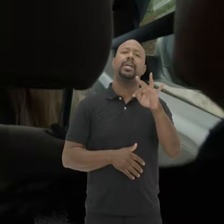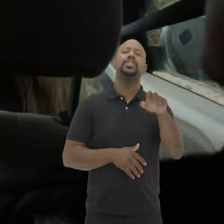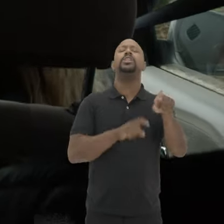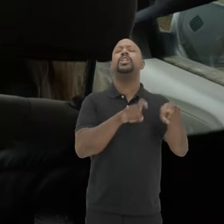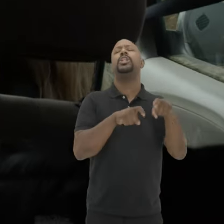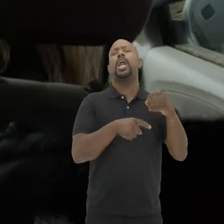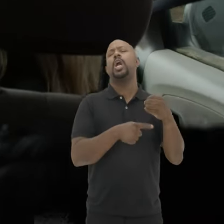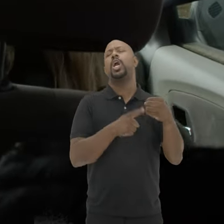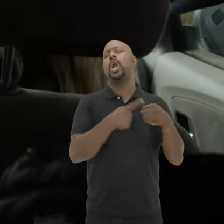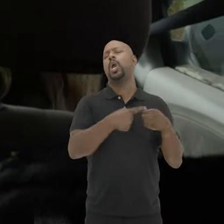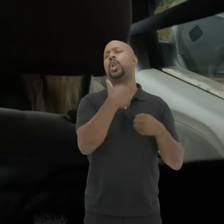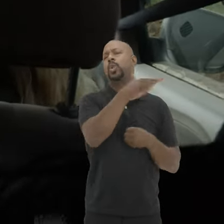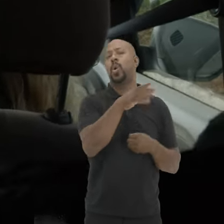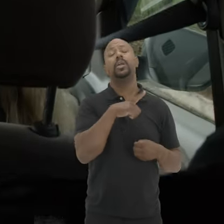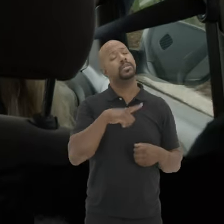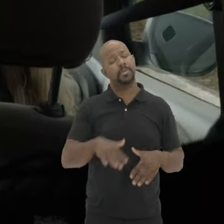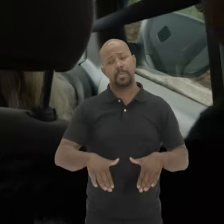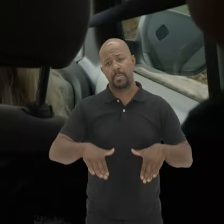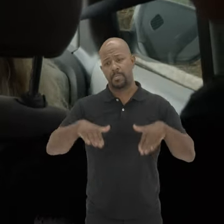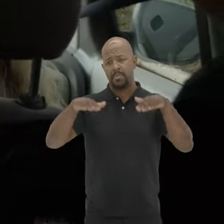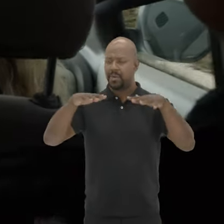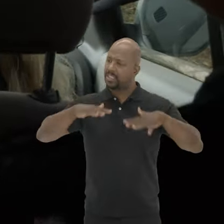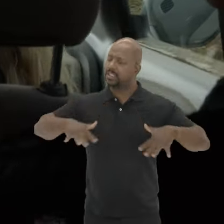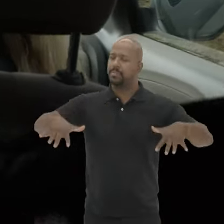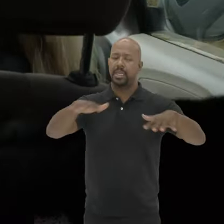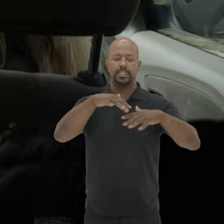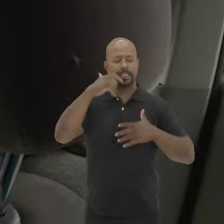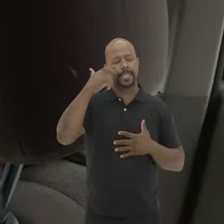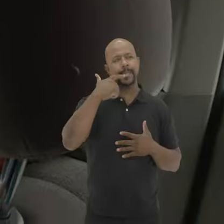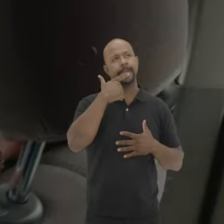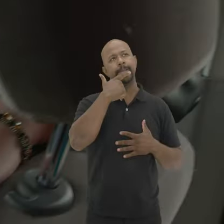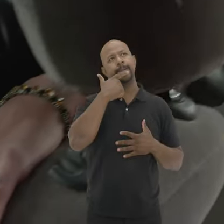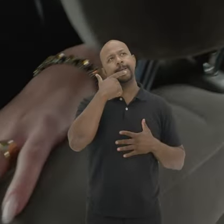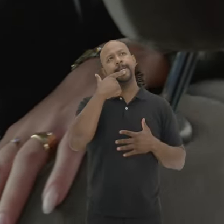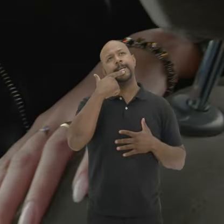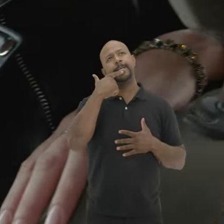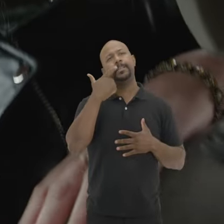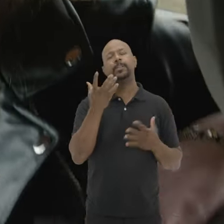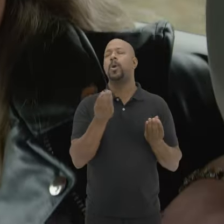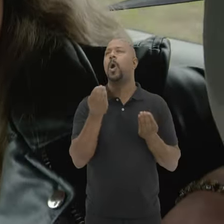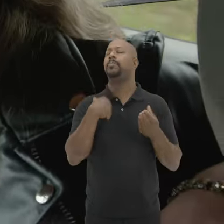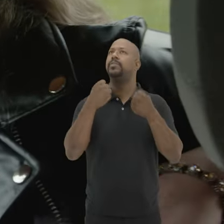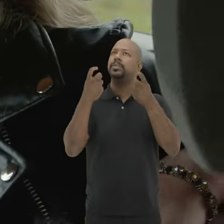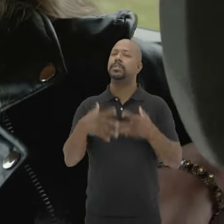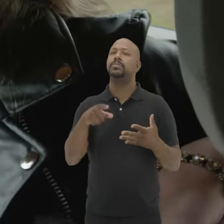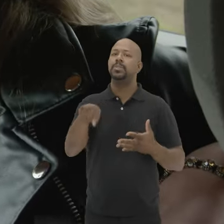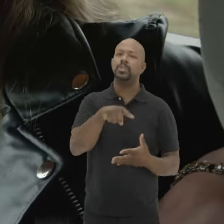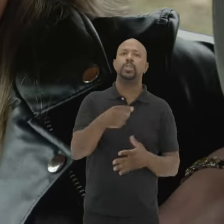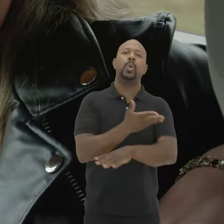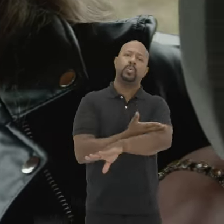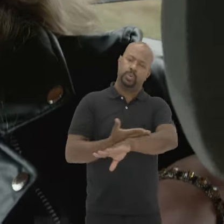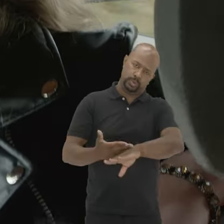né? E, enfim, a gente se criou assim, nesse ambiente de como é que eu vou te dizer,